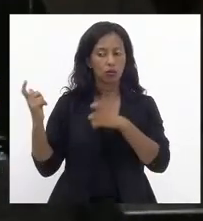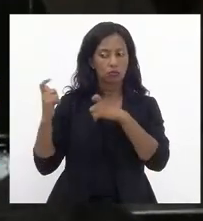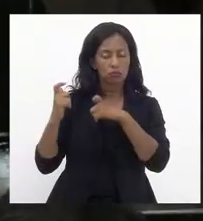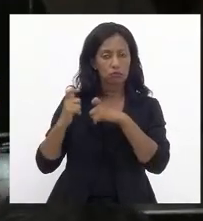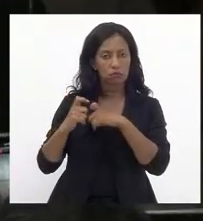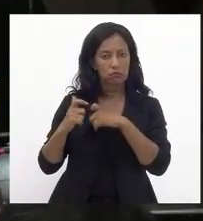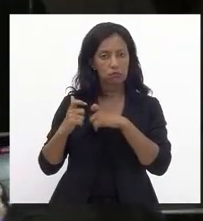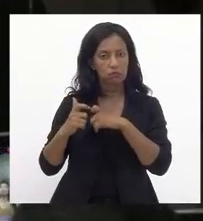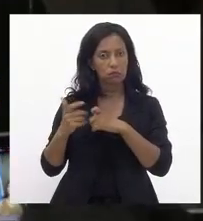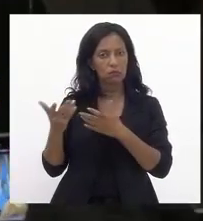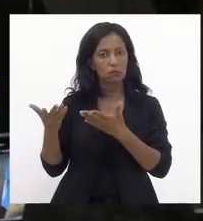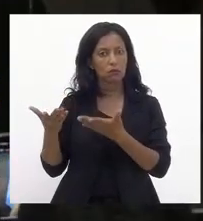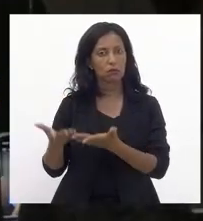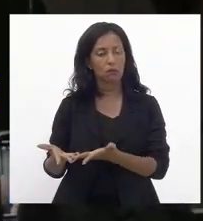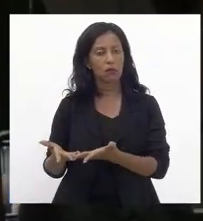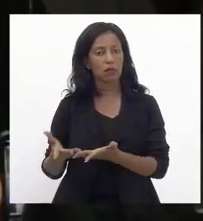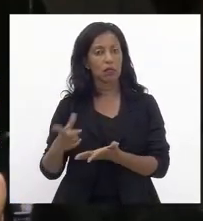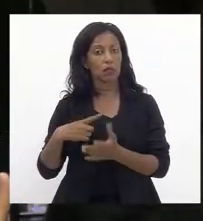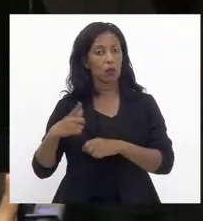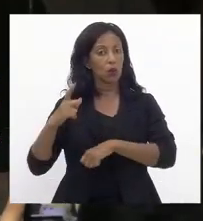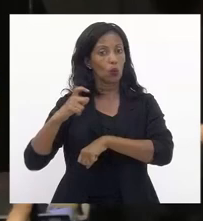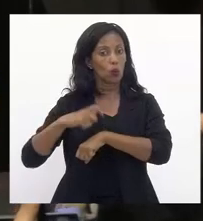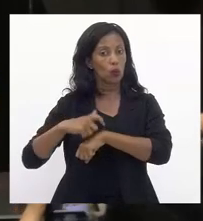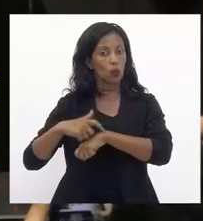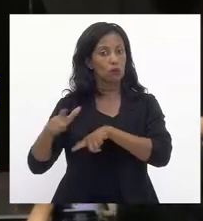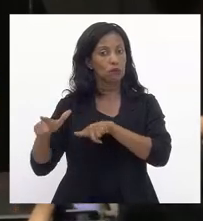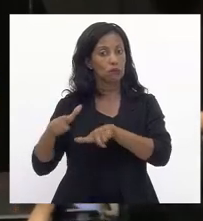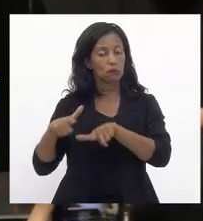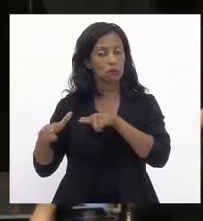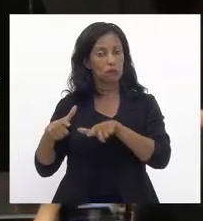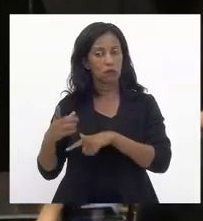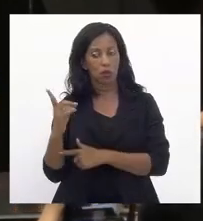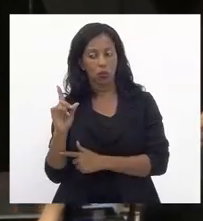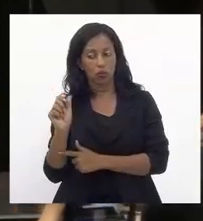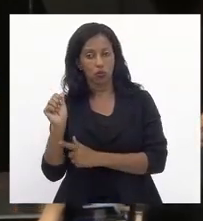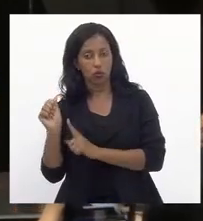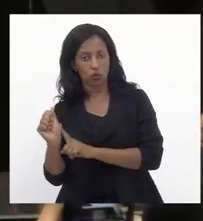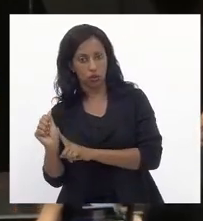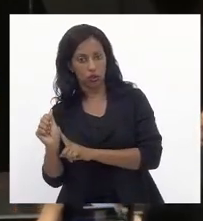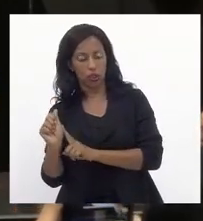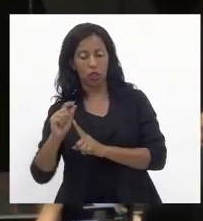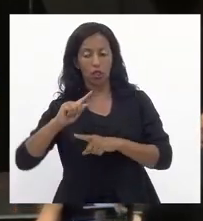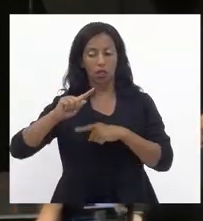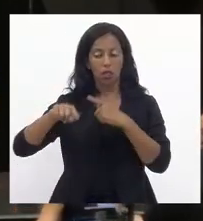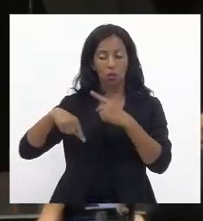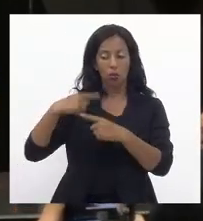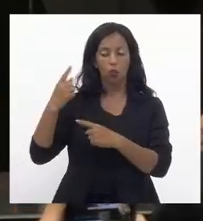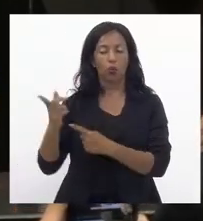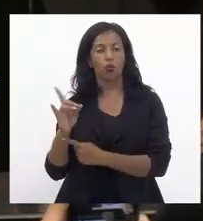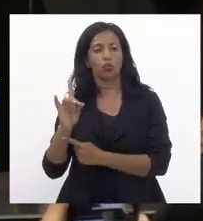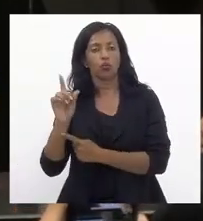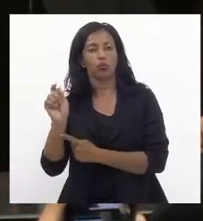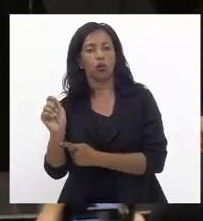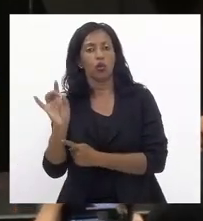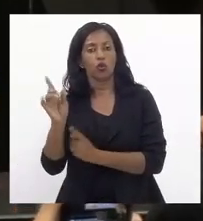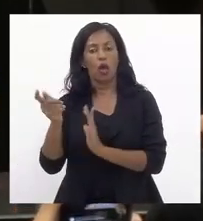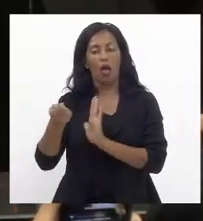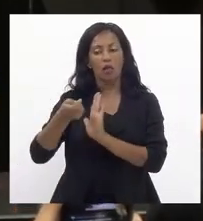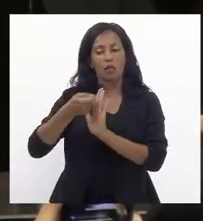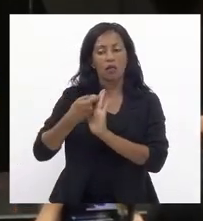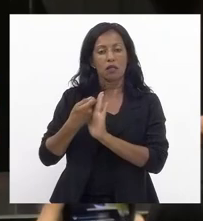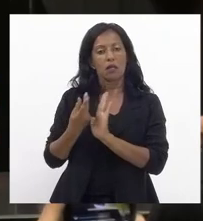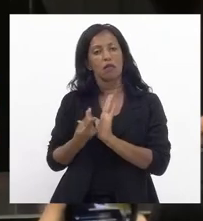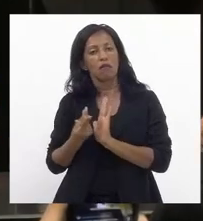médicos estariam tendo seu horário de serviço no dia anterior e, quando chegasse o outro dia, estariam